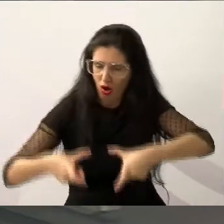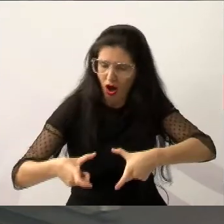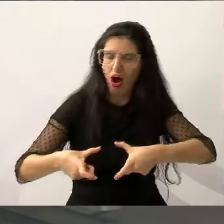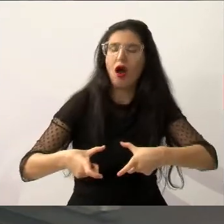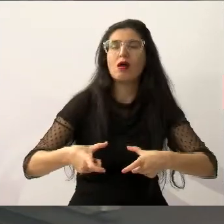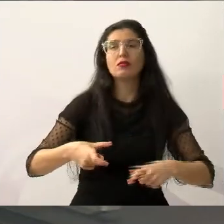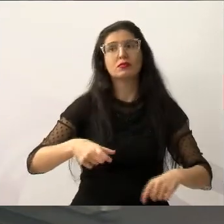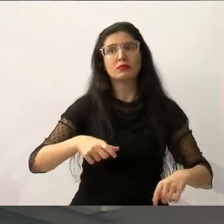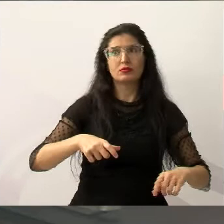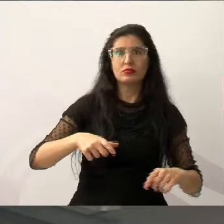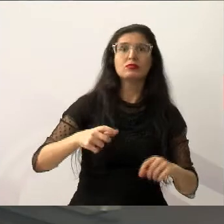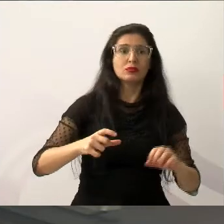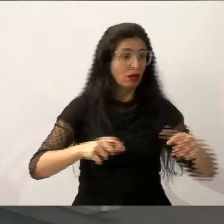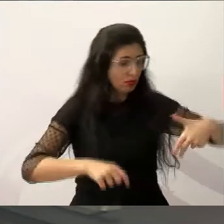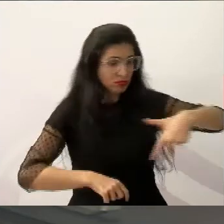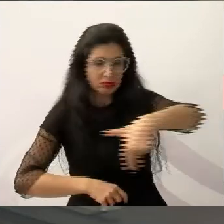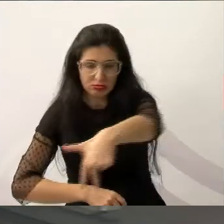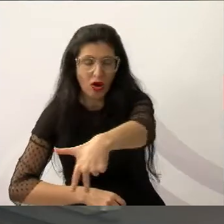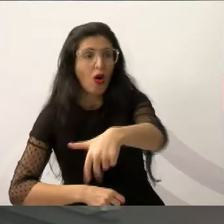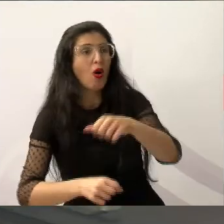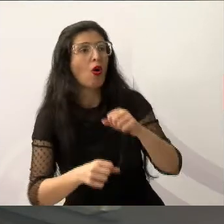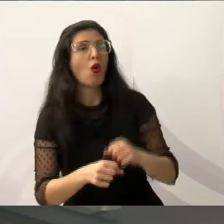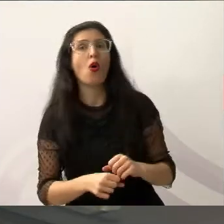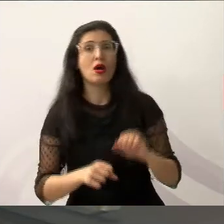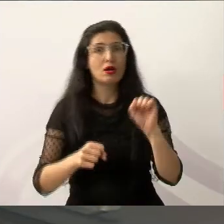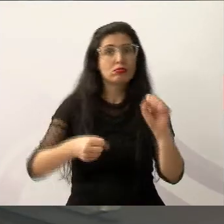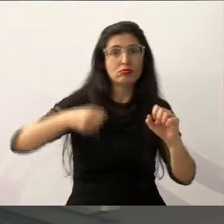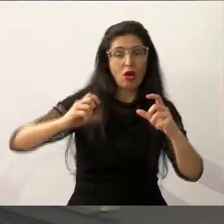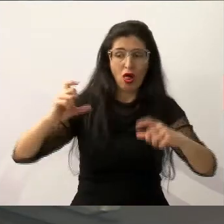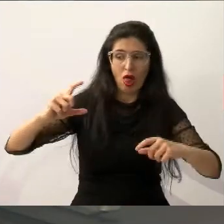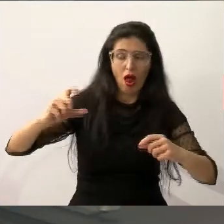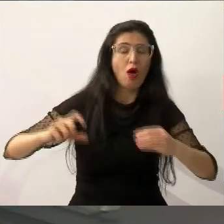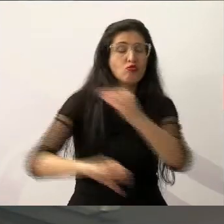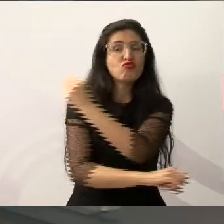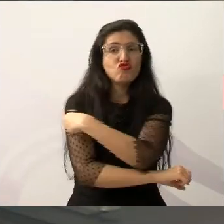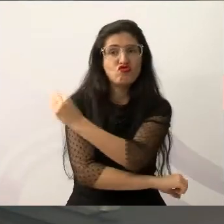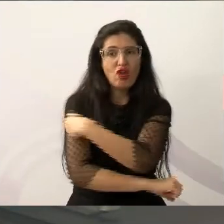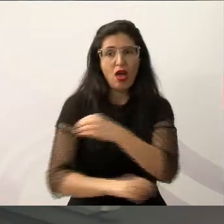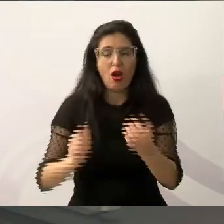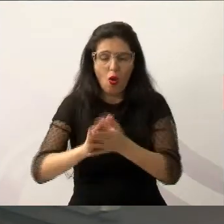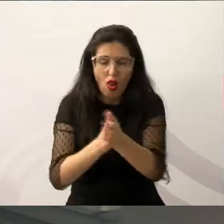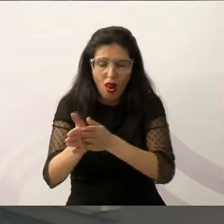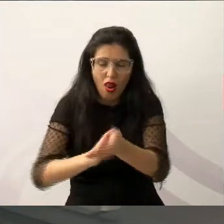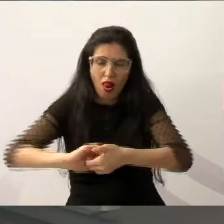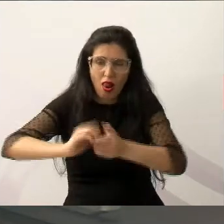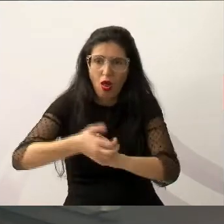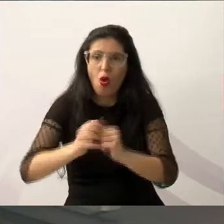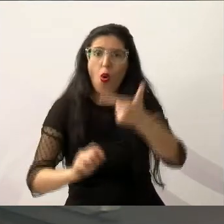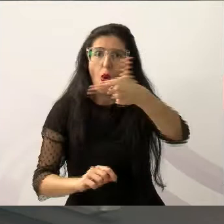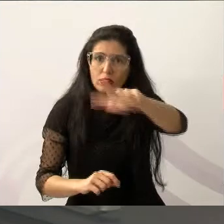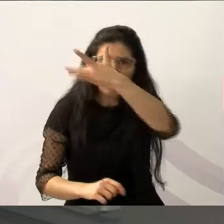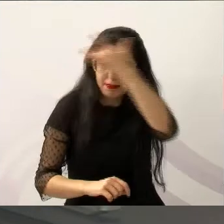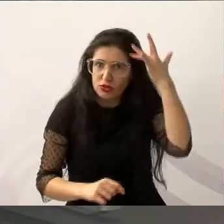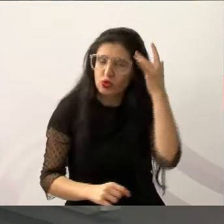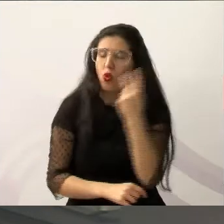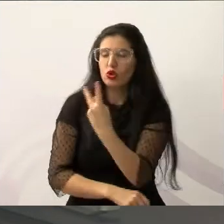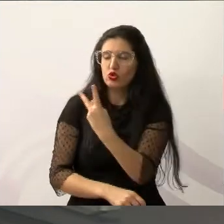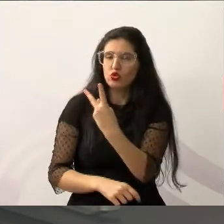entrou, já oferece para ele o álcool em gel. O cliente entrou, mantenha a distância de 2